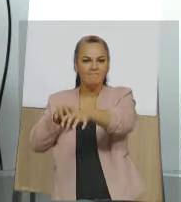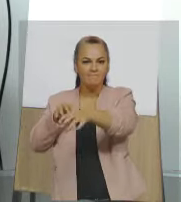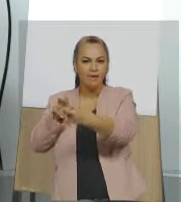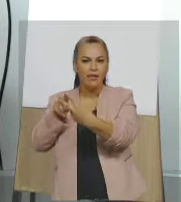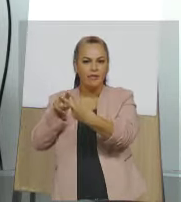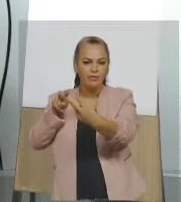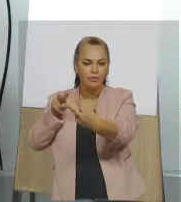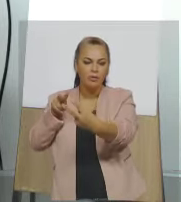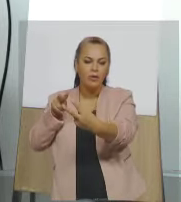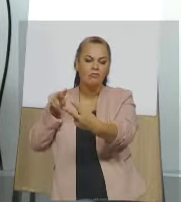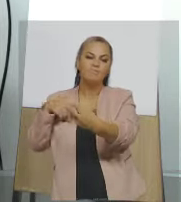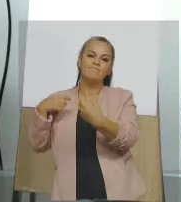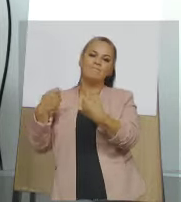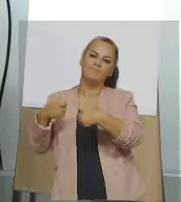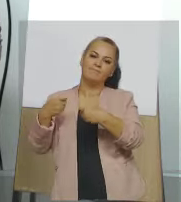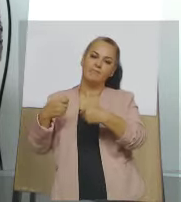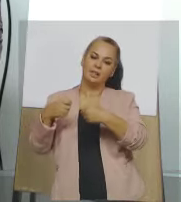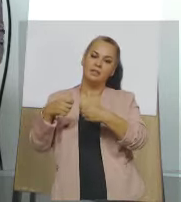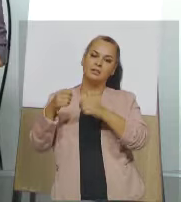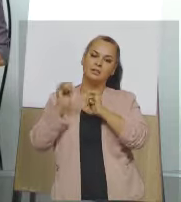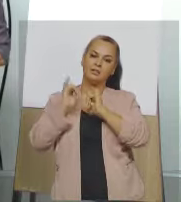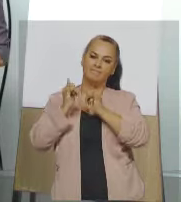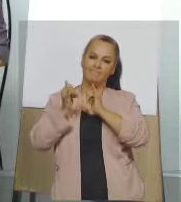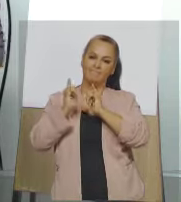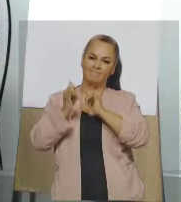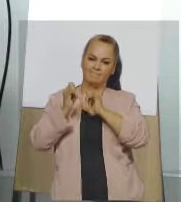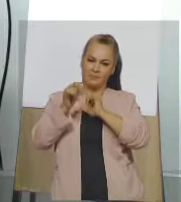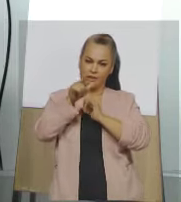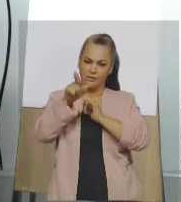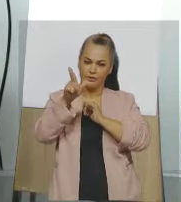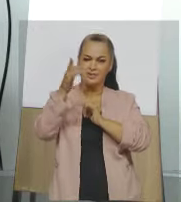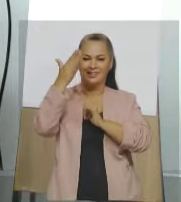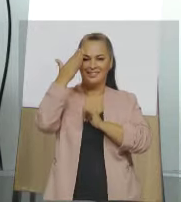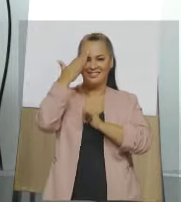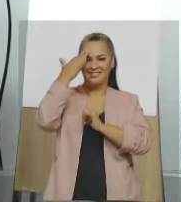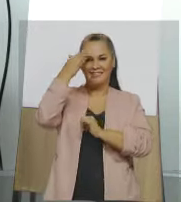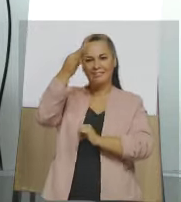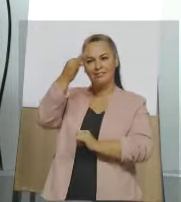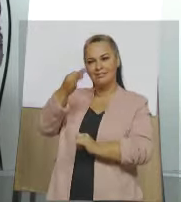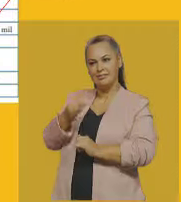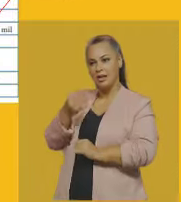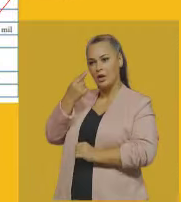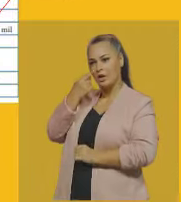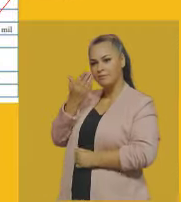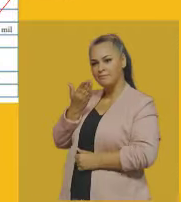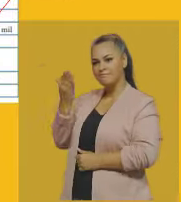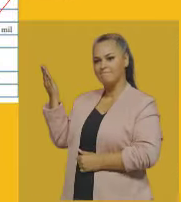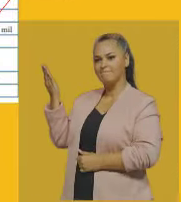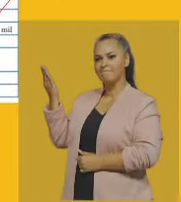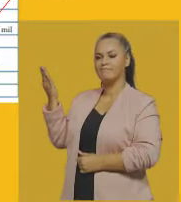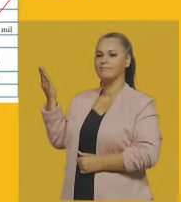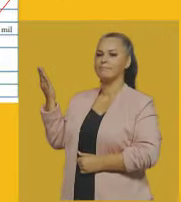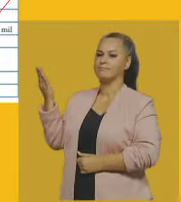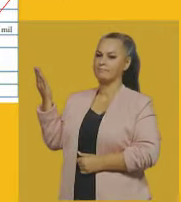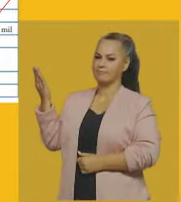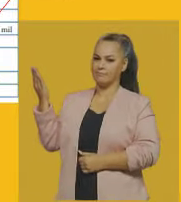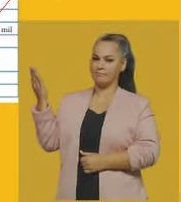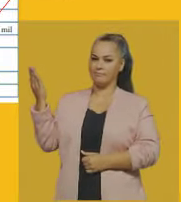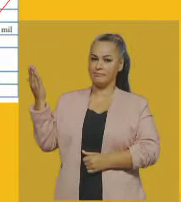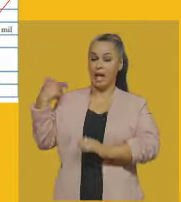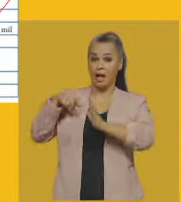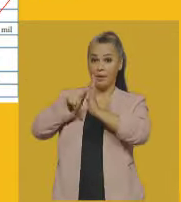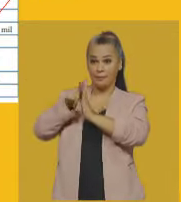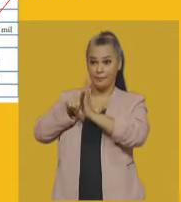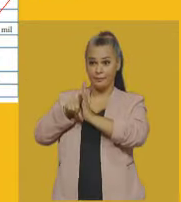gente ficar ciente como que esse é um problema que realmente aconteceu. Aqui a gente tem um estudo do IPEA que vai